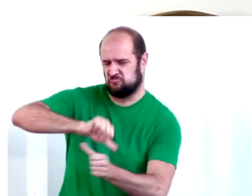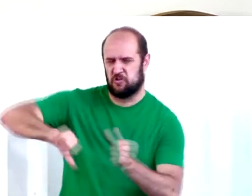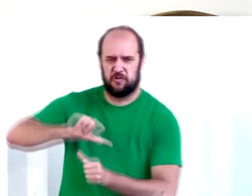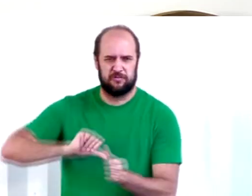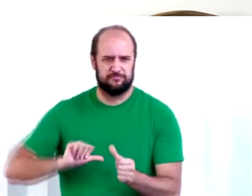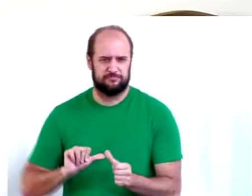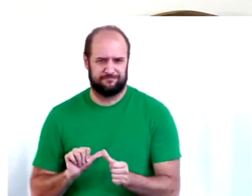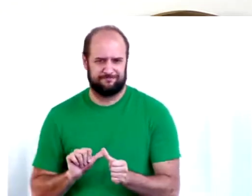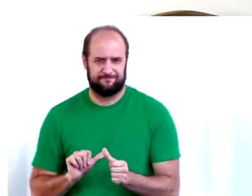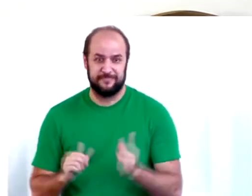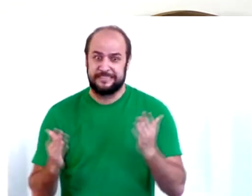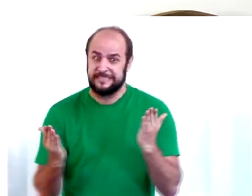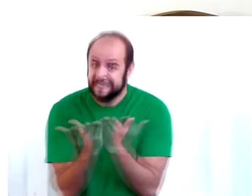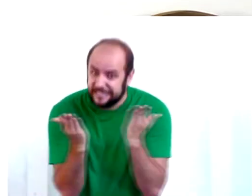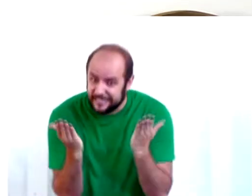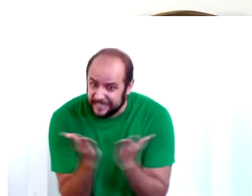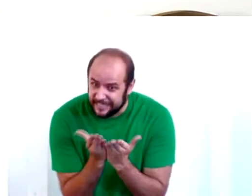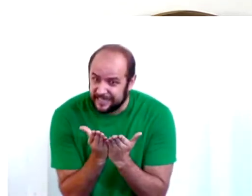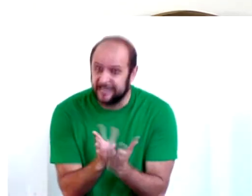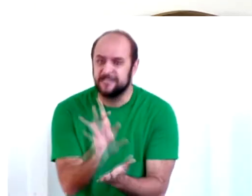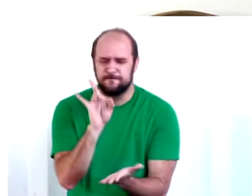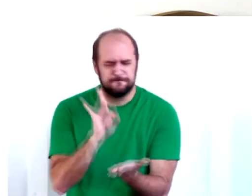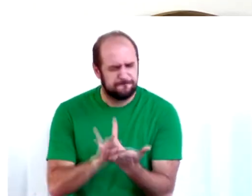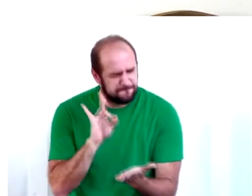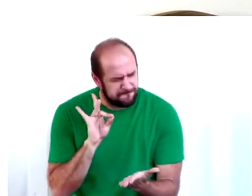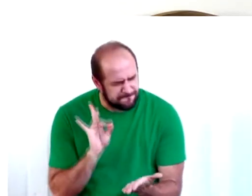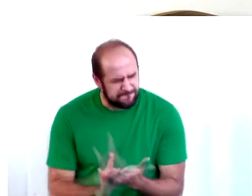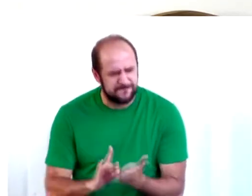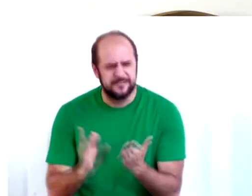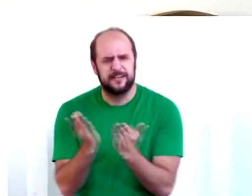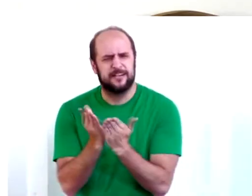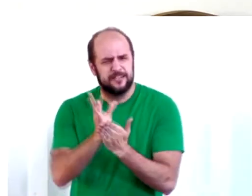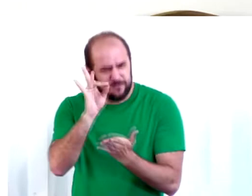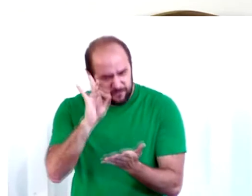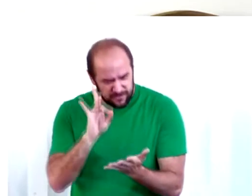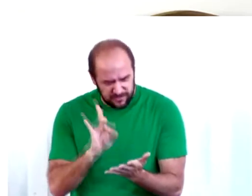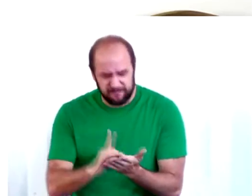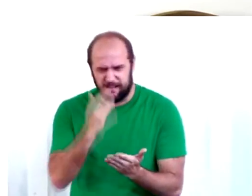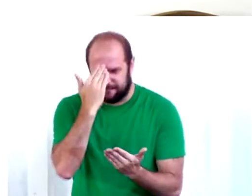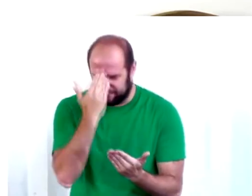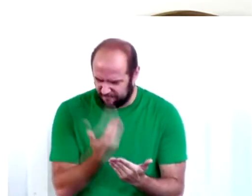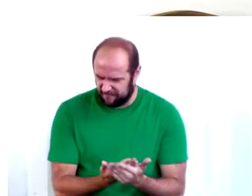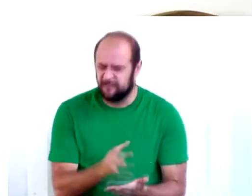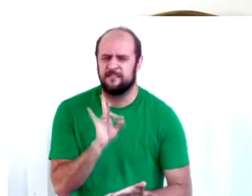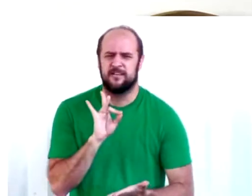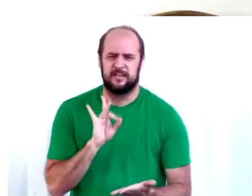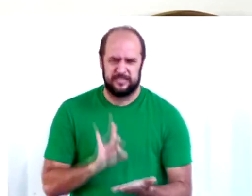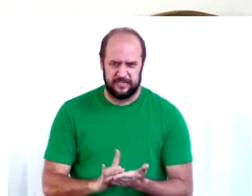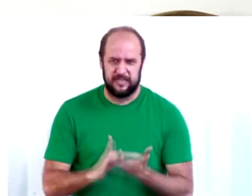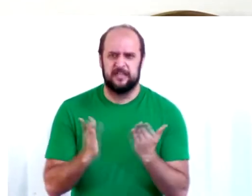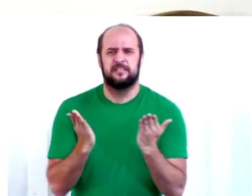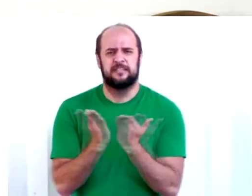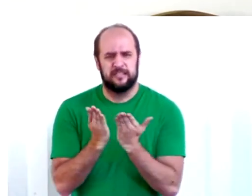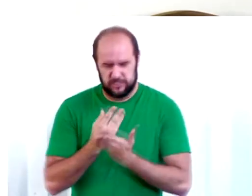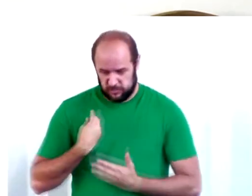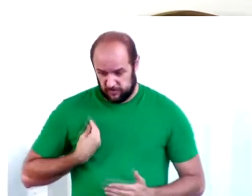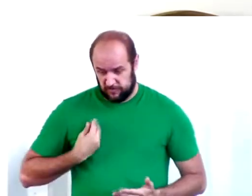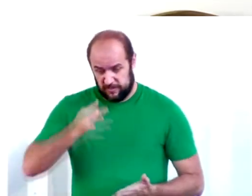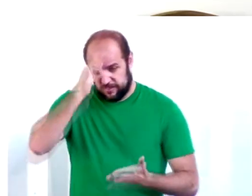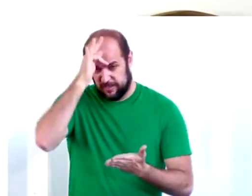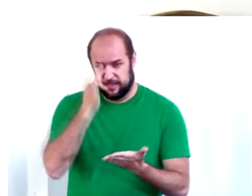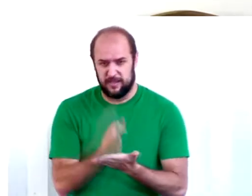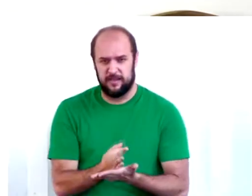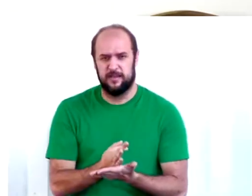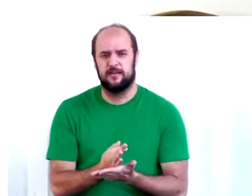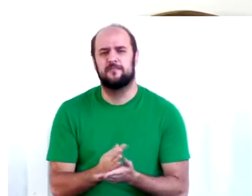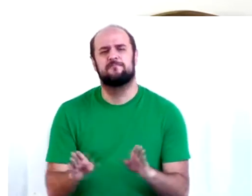o crente, o cristão, se ele deve ser um cristão confiável, se ele deve ser um cristão que vive pela fé,